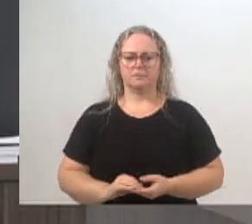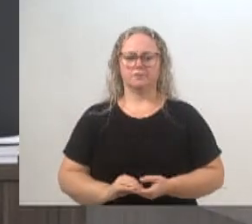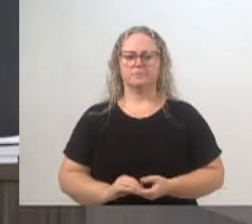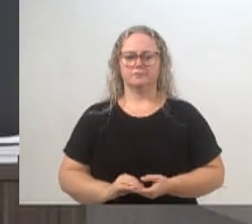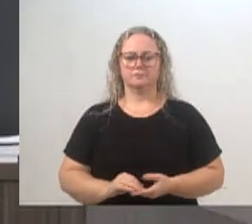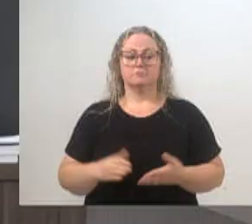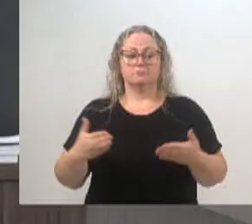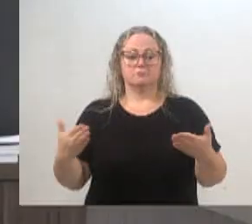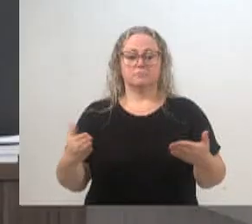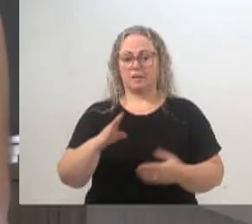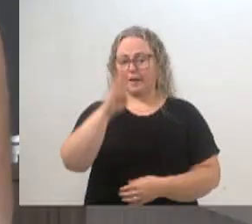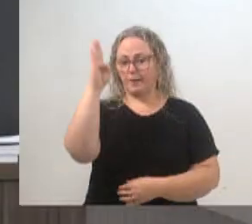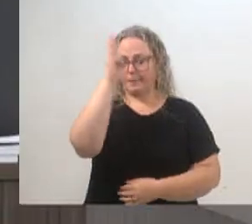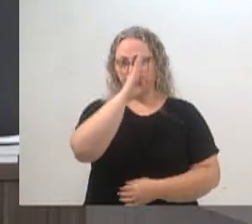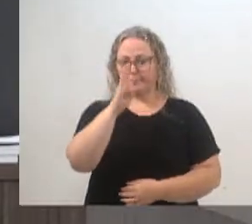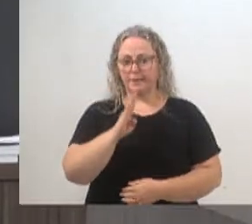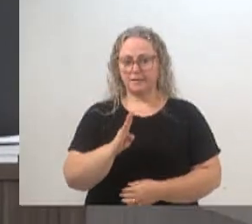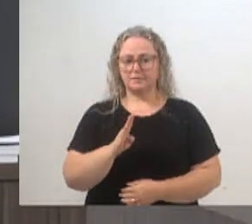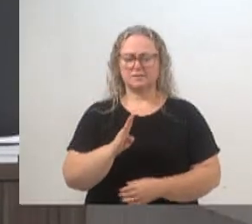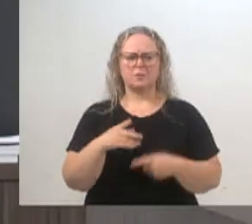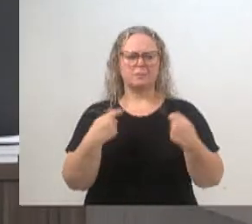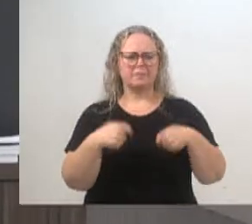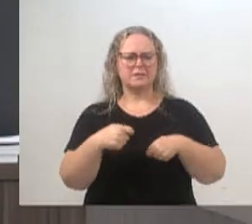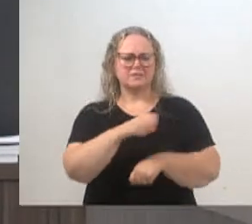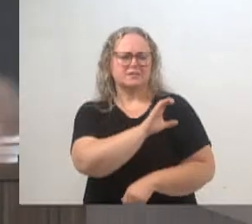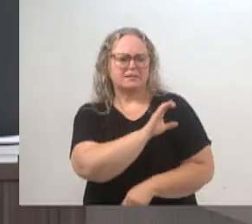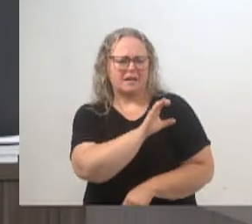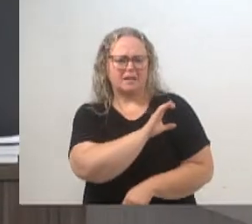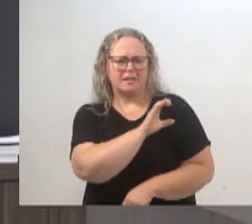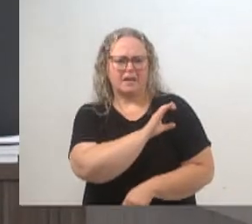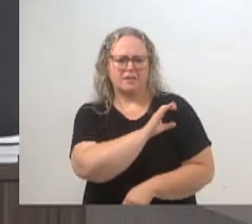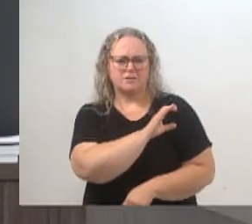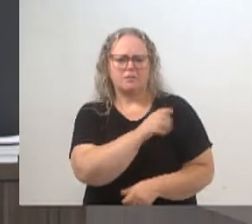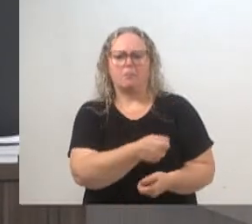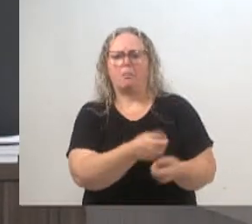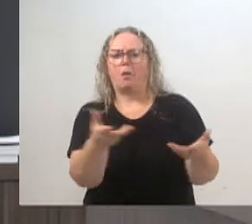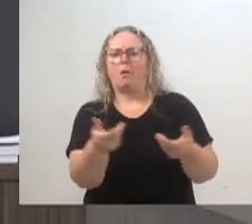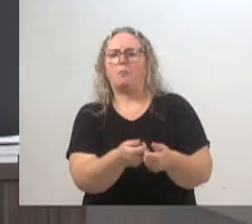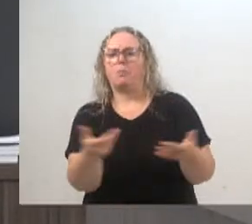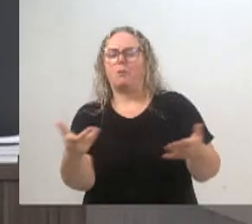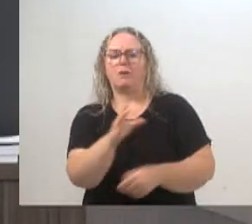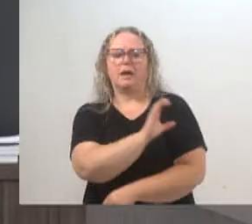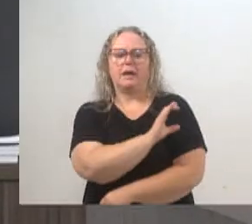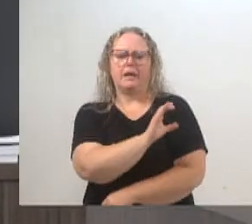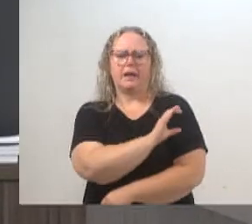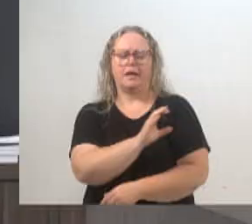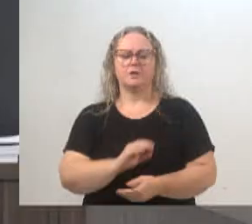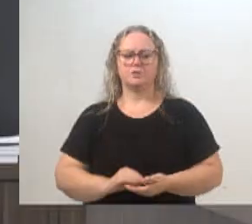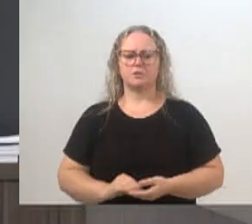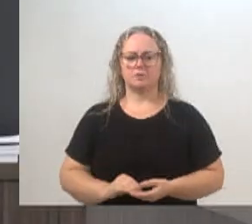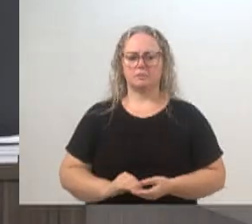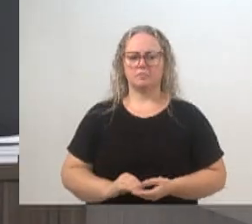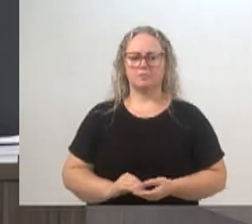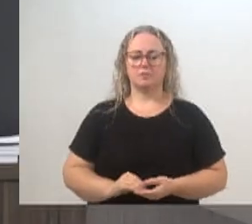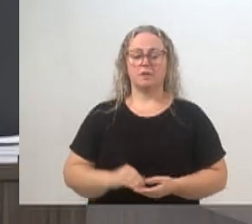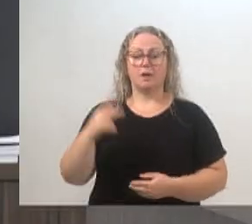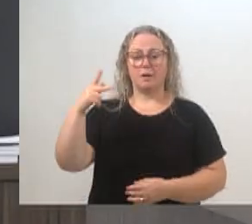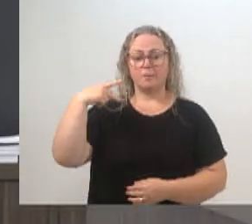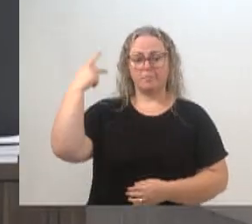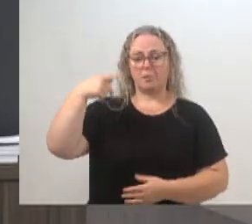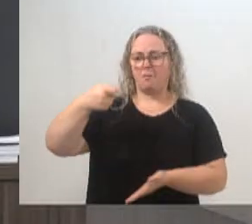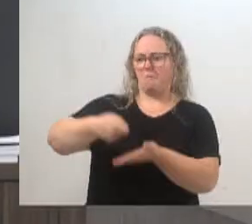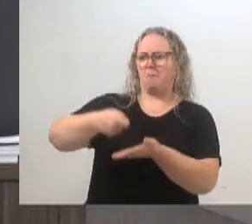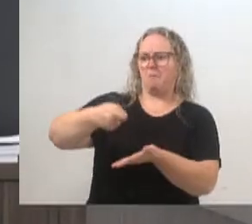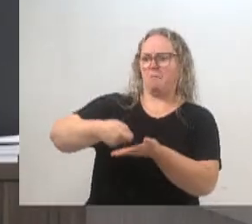todo o Brasil é exatamente uma creche que é necessária e por aí vai ficar distribuindo creche? É política do governo federal sendo colocada à força para os